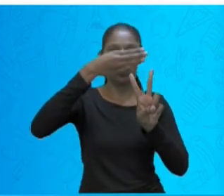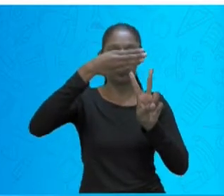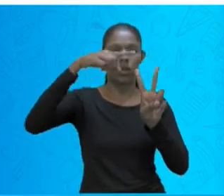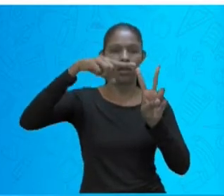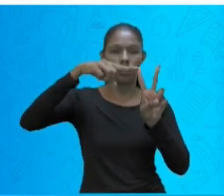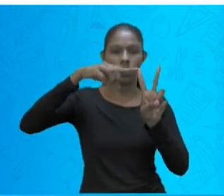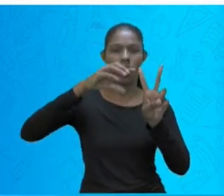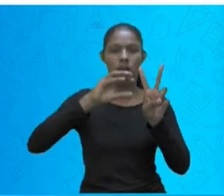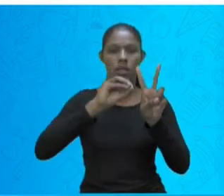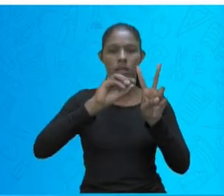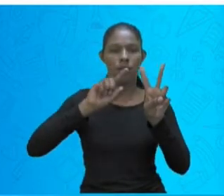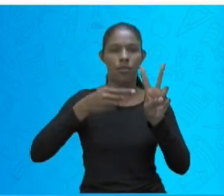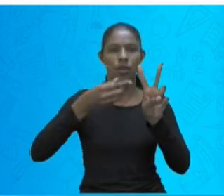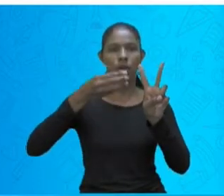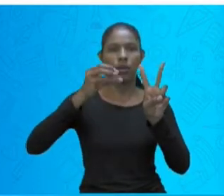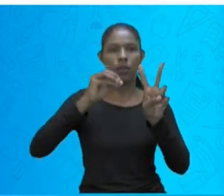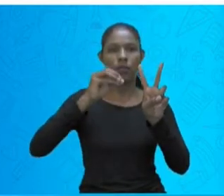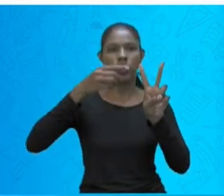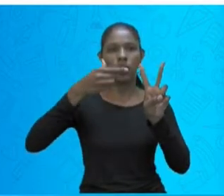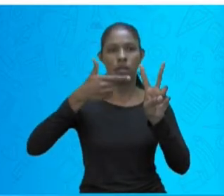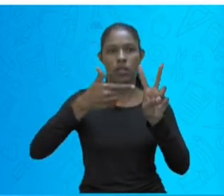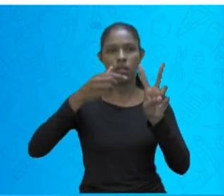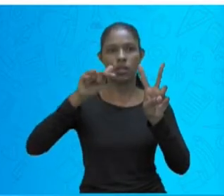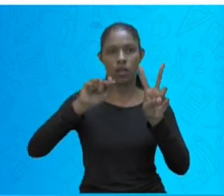0,027. Transformei